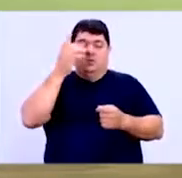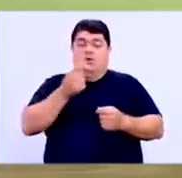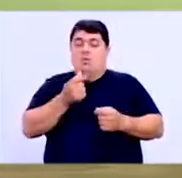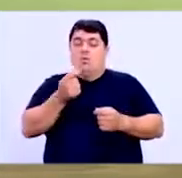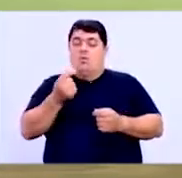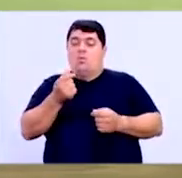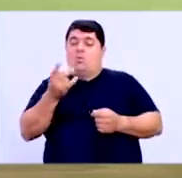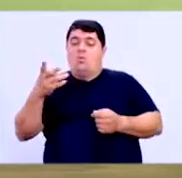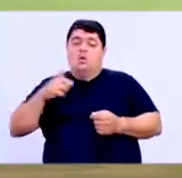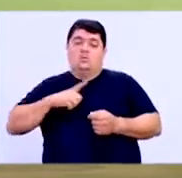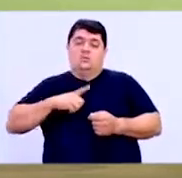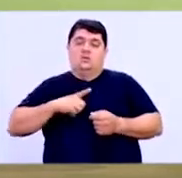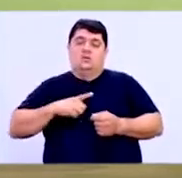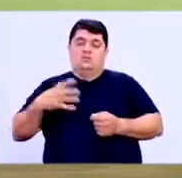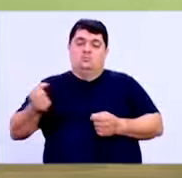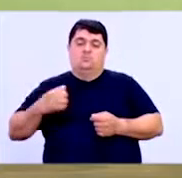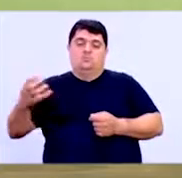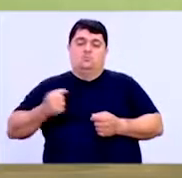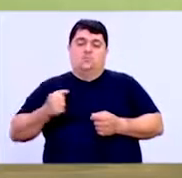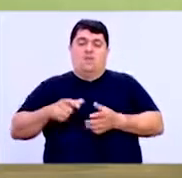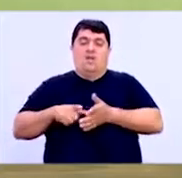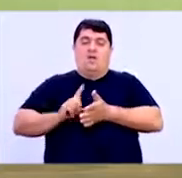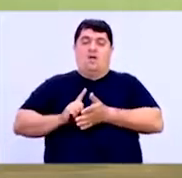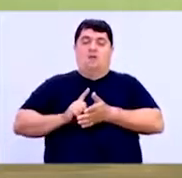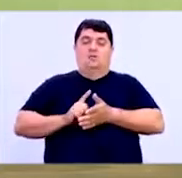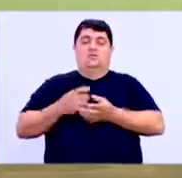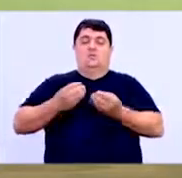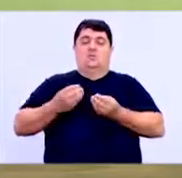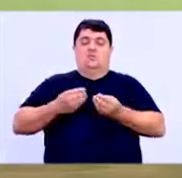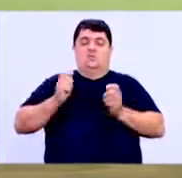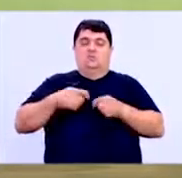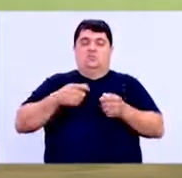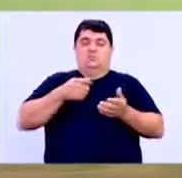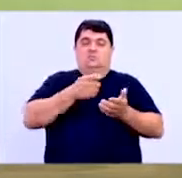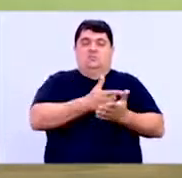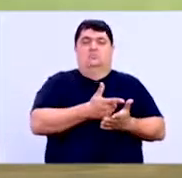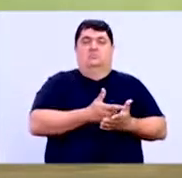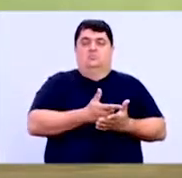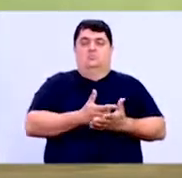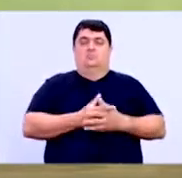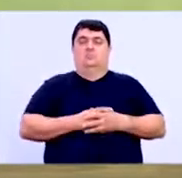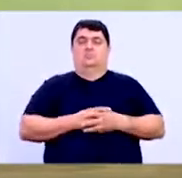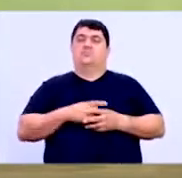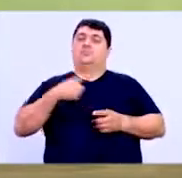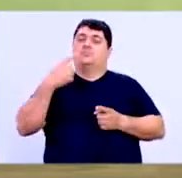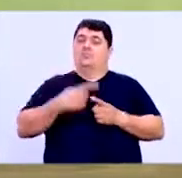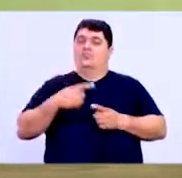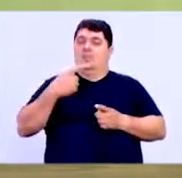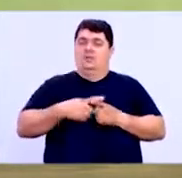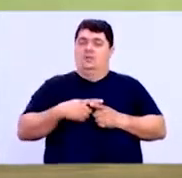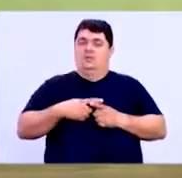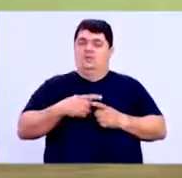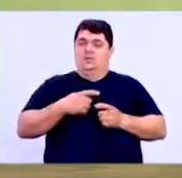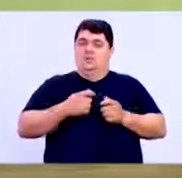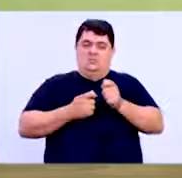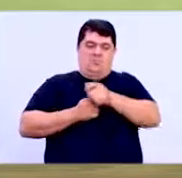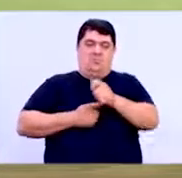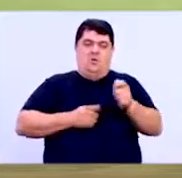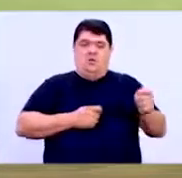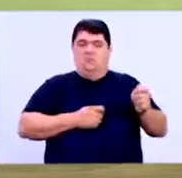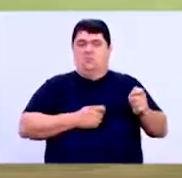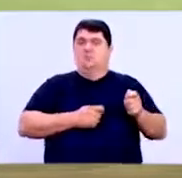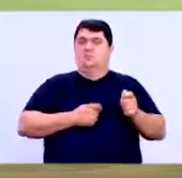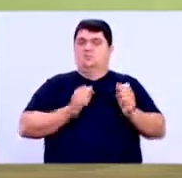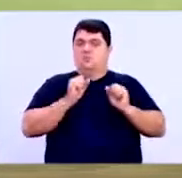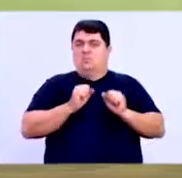de quanto você vai ter de entrada antes de você saber quanto você vai poder fazer de saída. Até porque as suas saídas, os seus pagamentos,